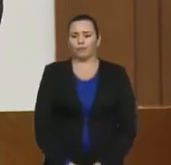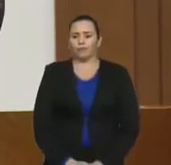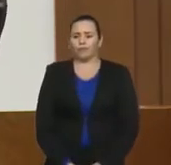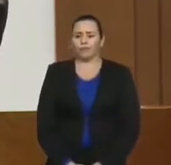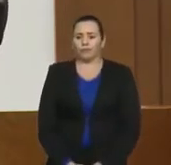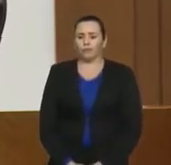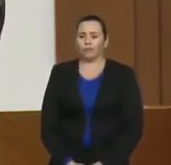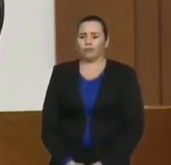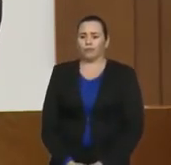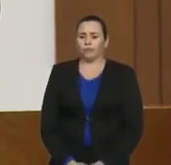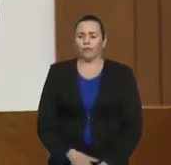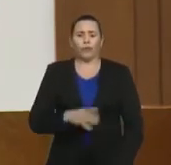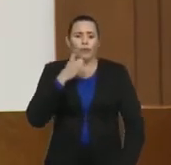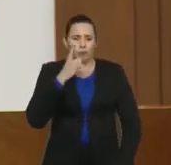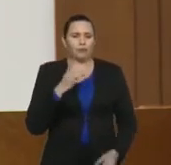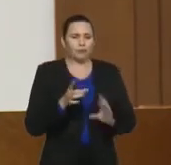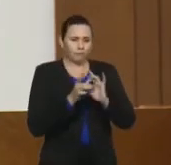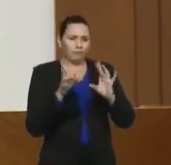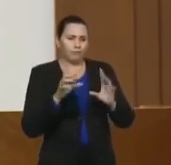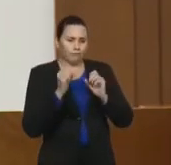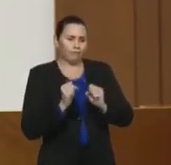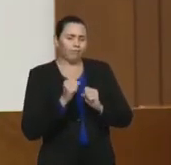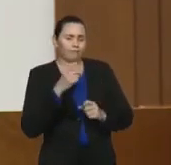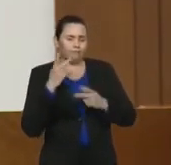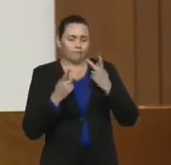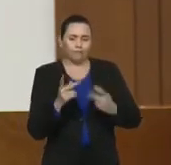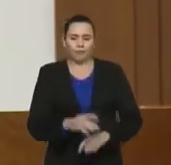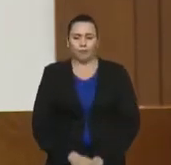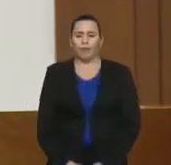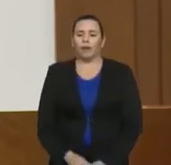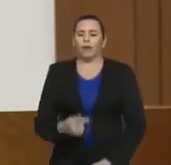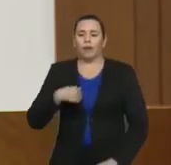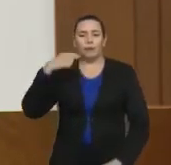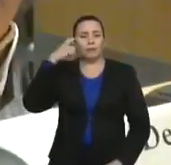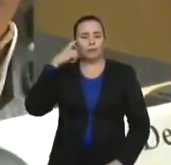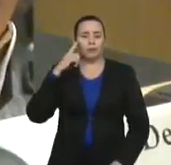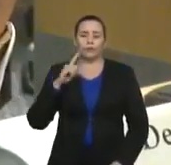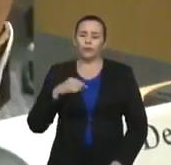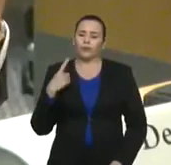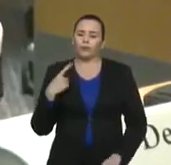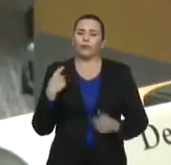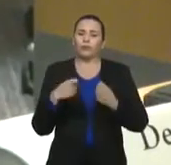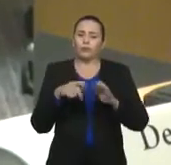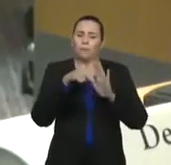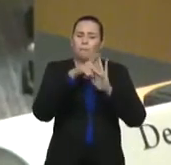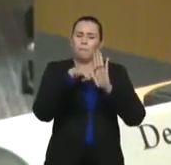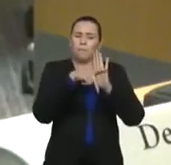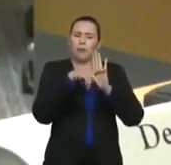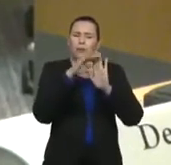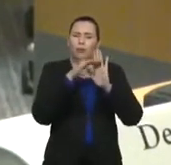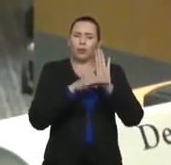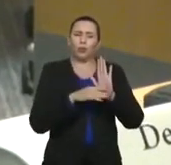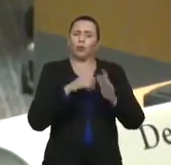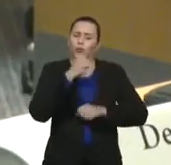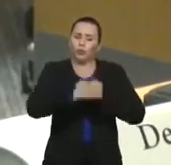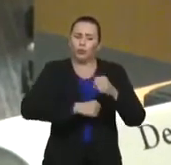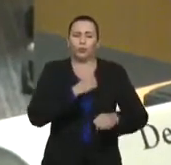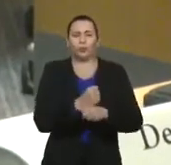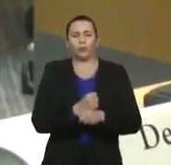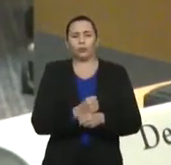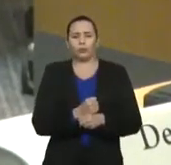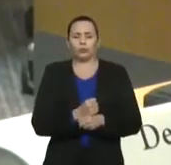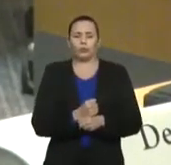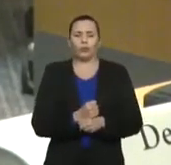de conservação e um plano de novas rodovias. É interessante que o governo, muitas